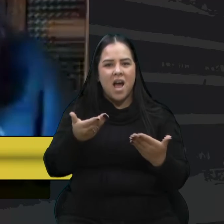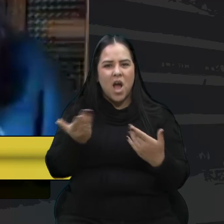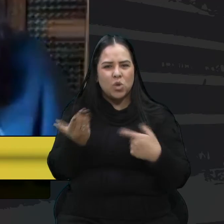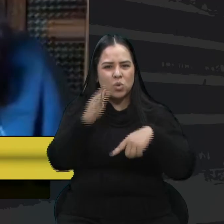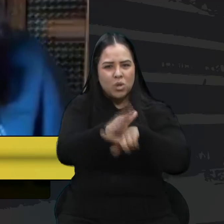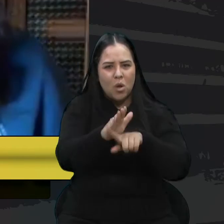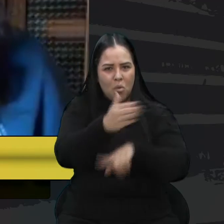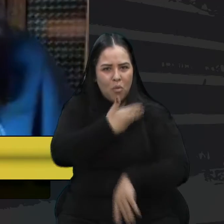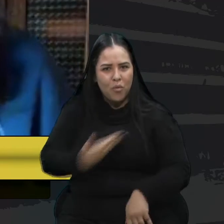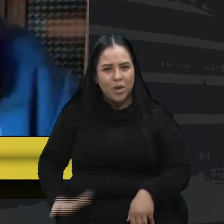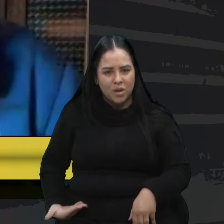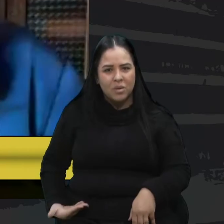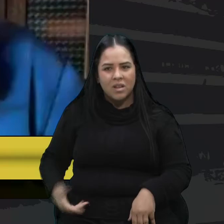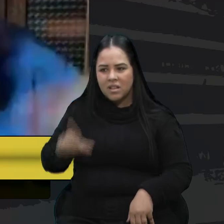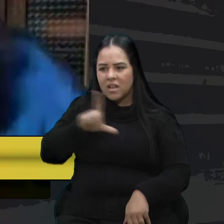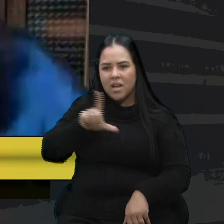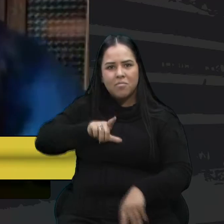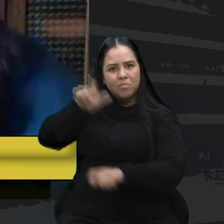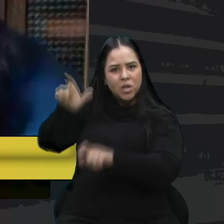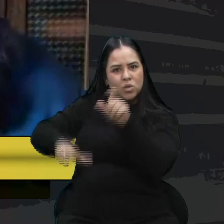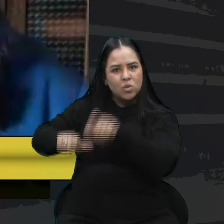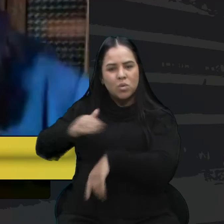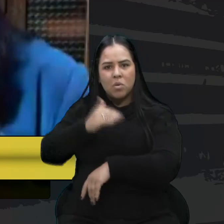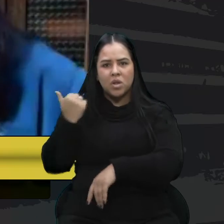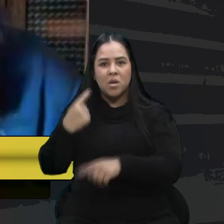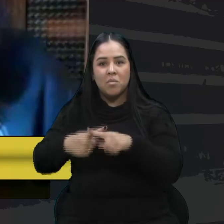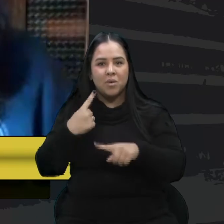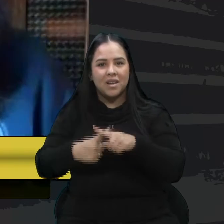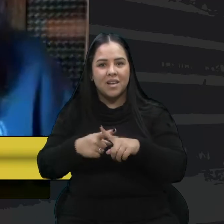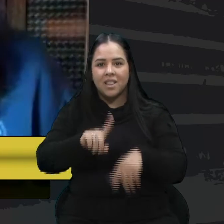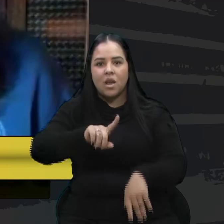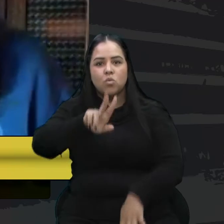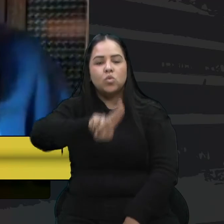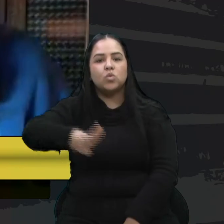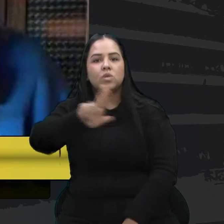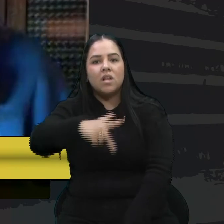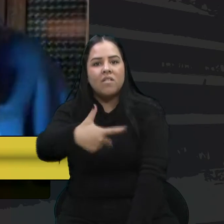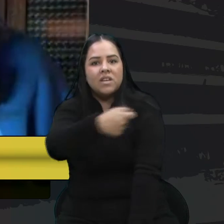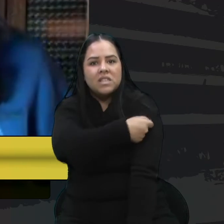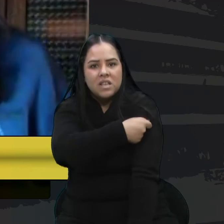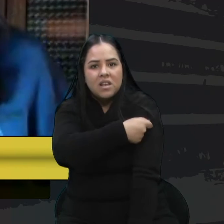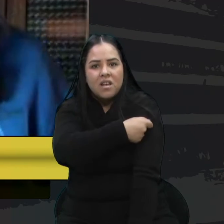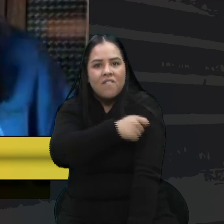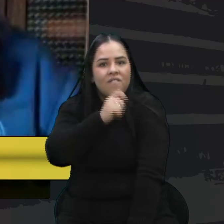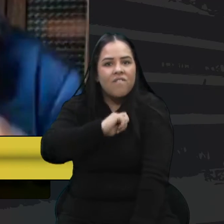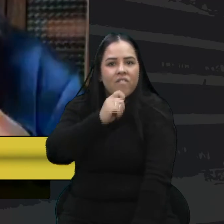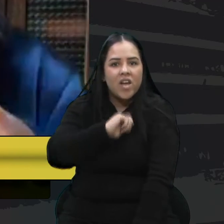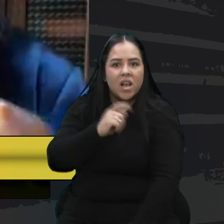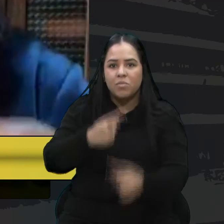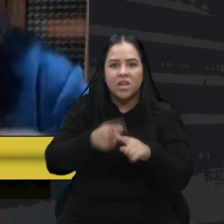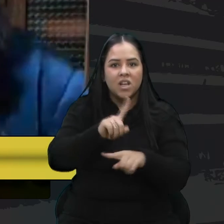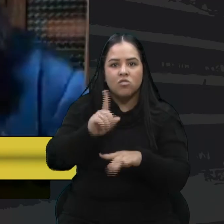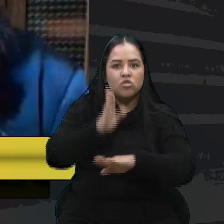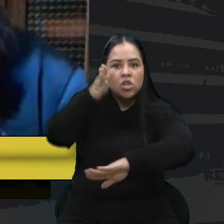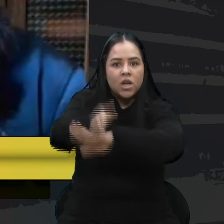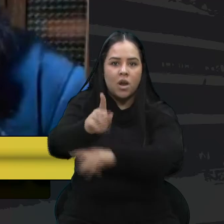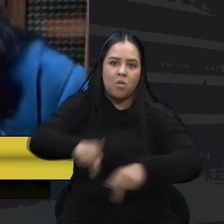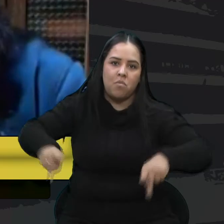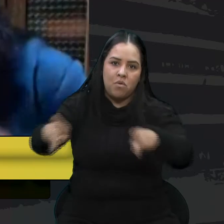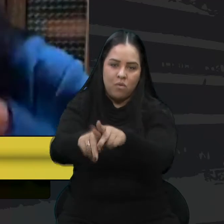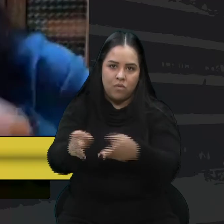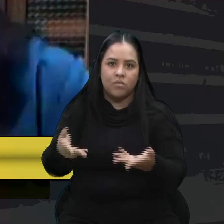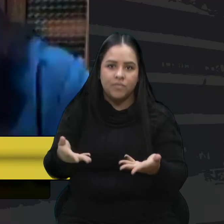população, que está deixando vencer vacina ao invés de chegar as vacinas na população. Então, é um governo que realmente ele é